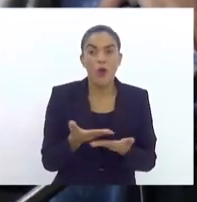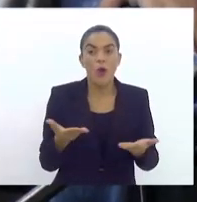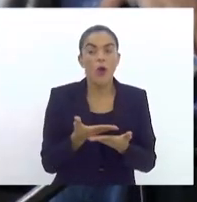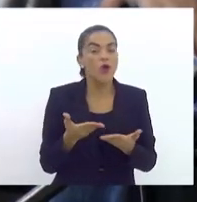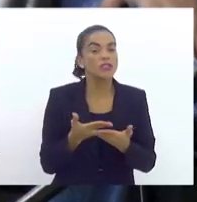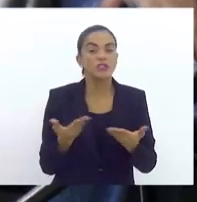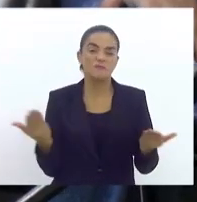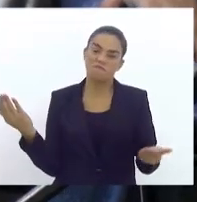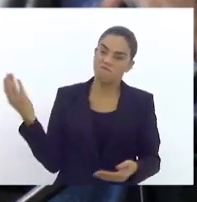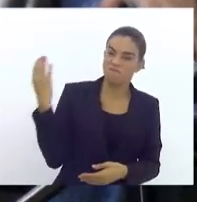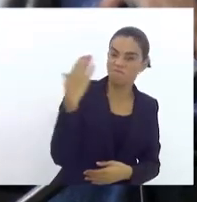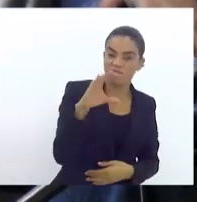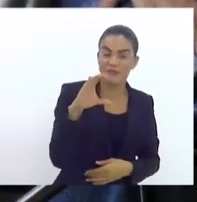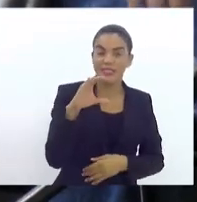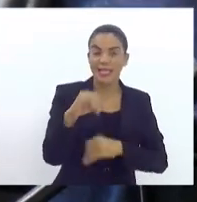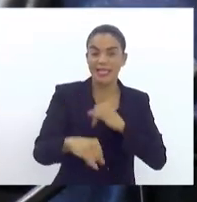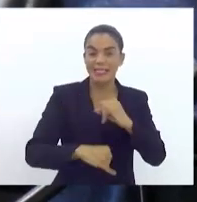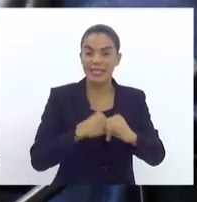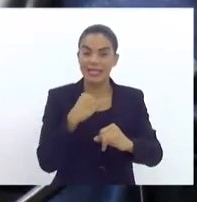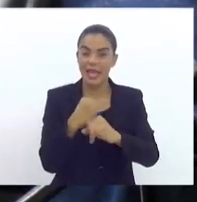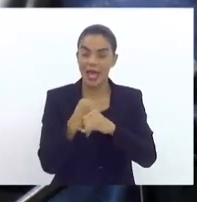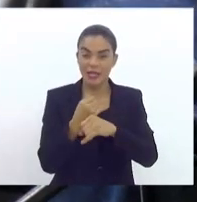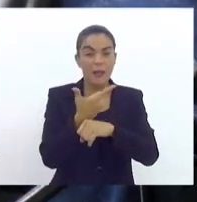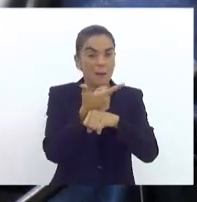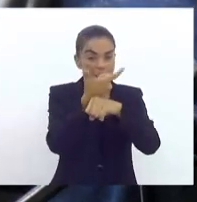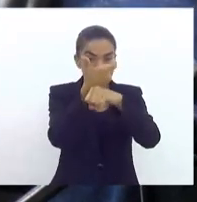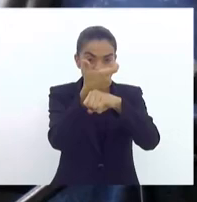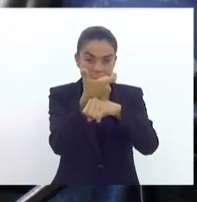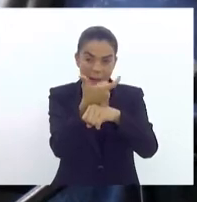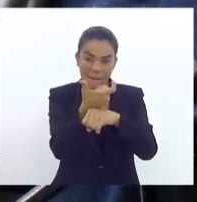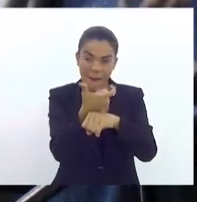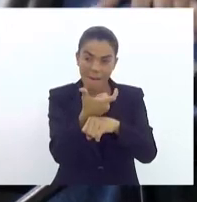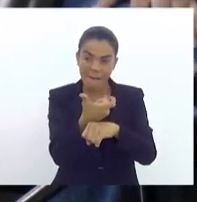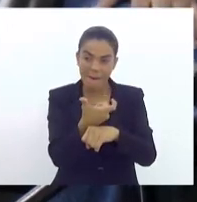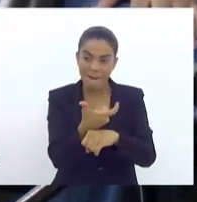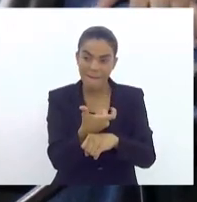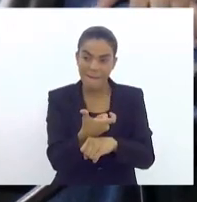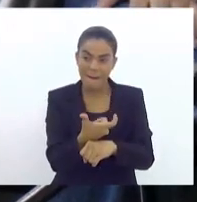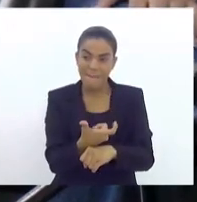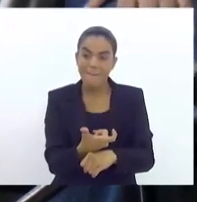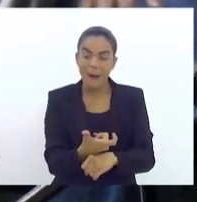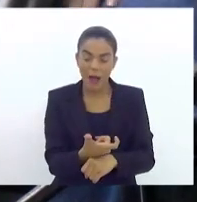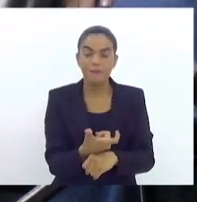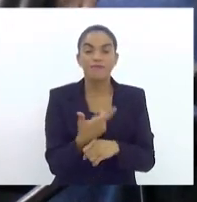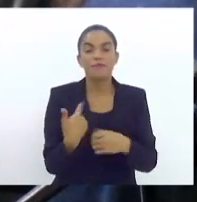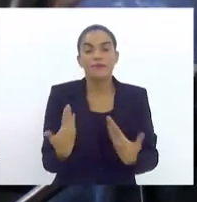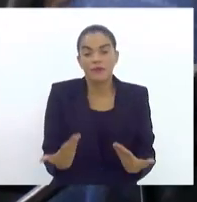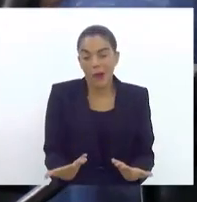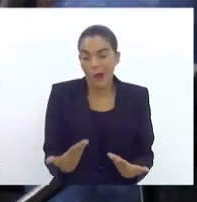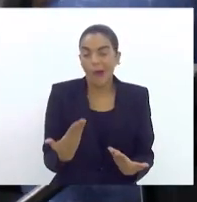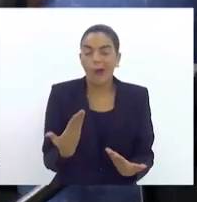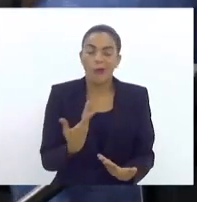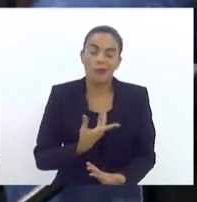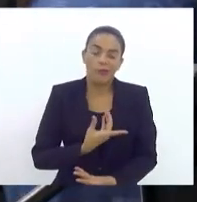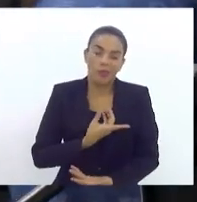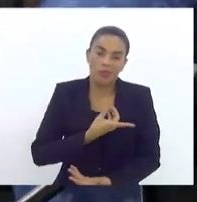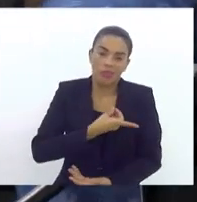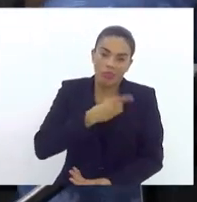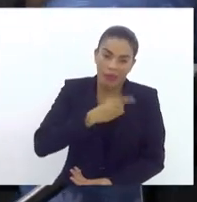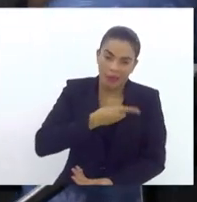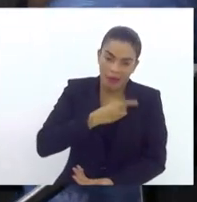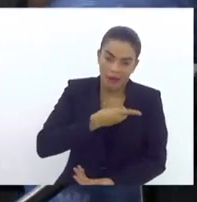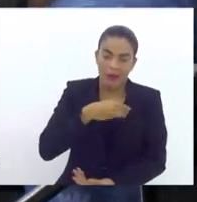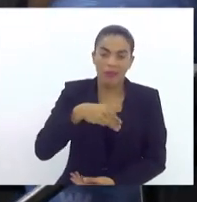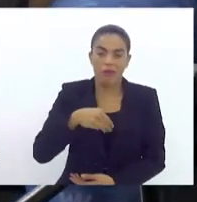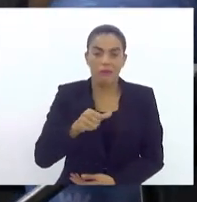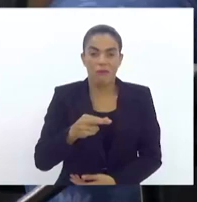dia se coloca na internet e se printa o que está na internet então eu diria deputada marcha Rocha que